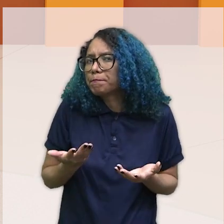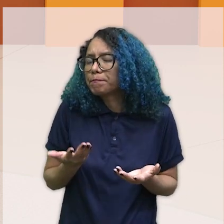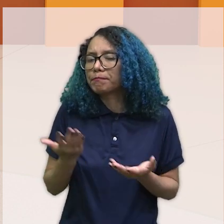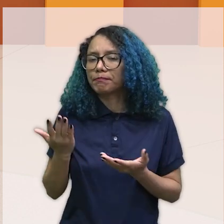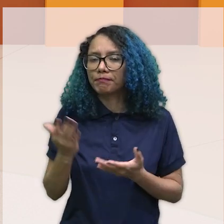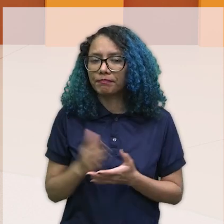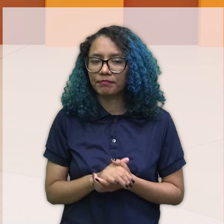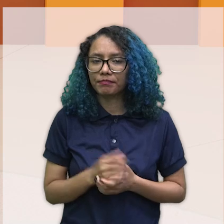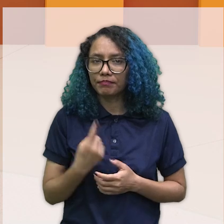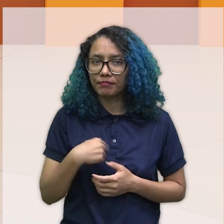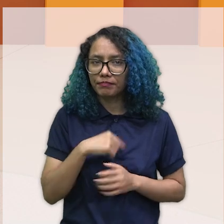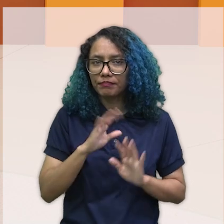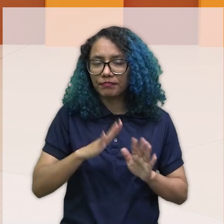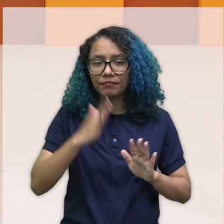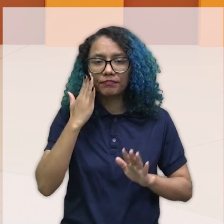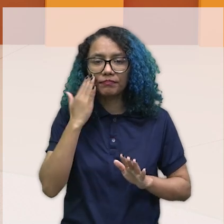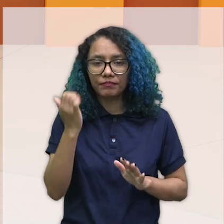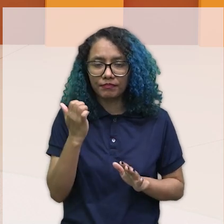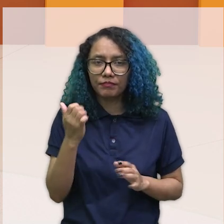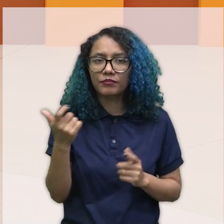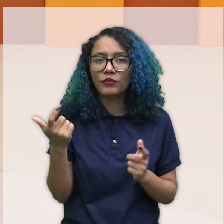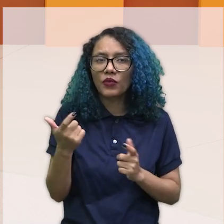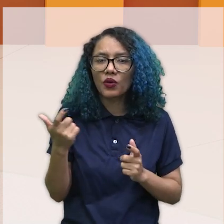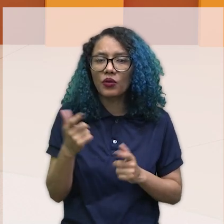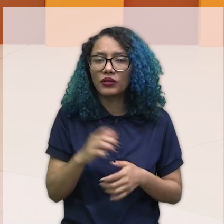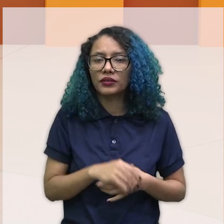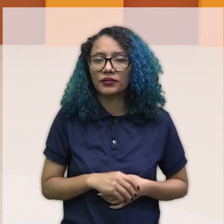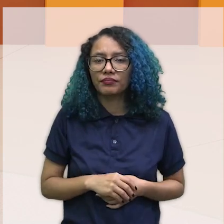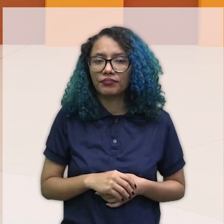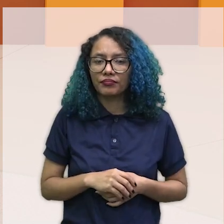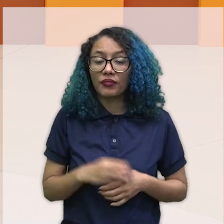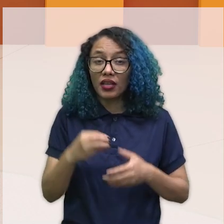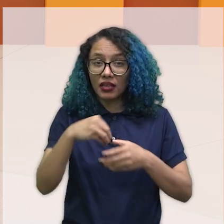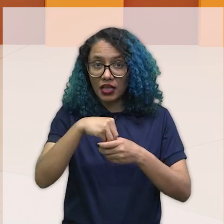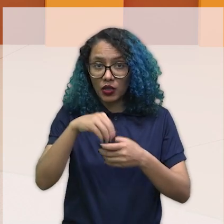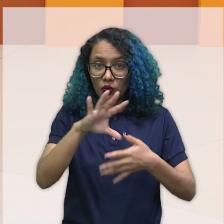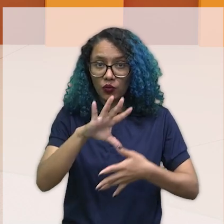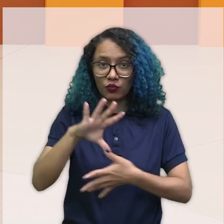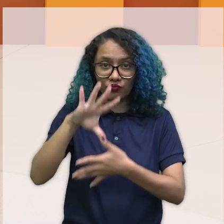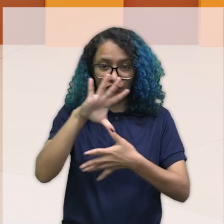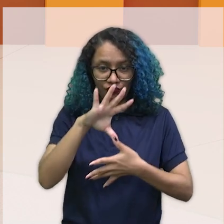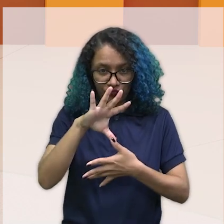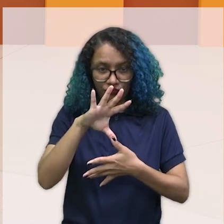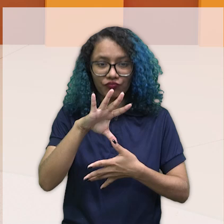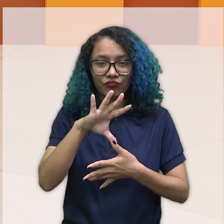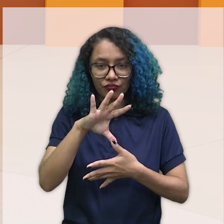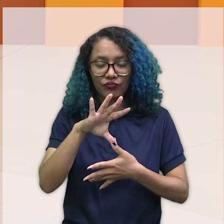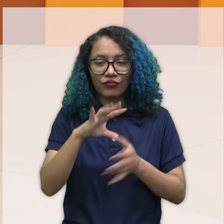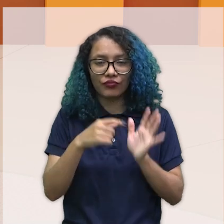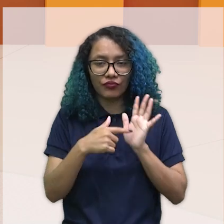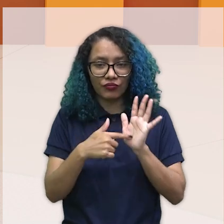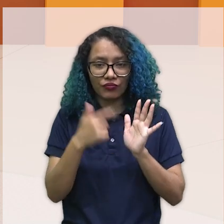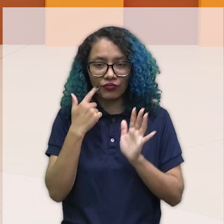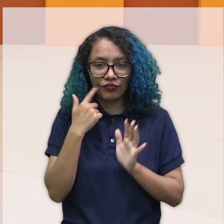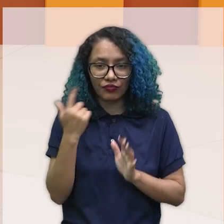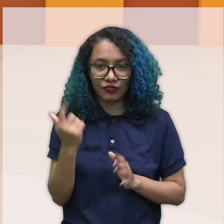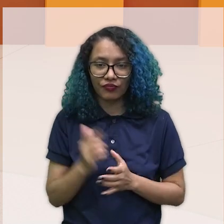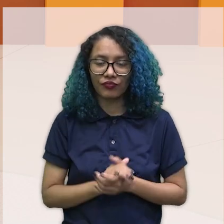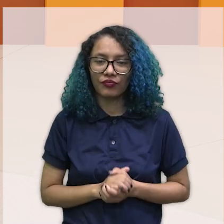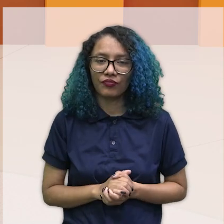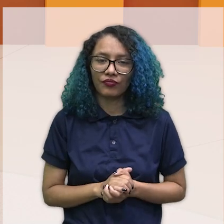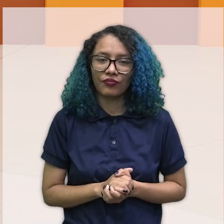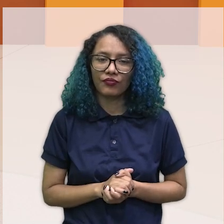A gente já sabe que o Brasil está localizado ali no continente americano, conforme a gente vai ver aqui, e